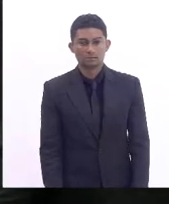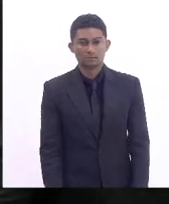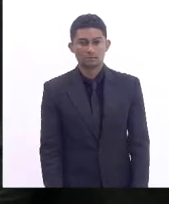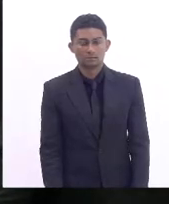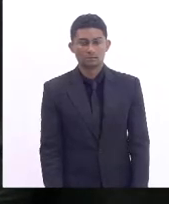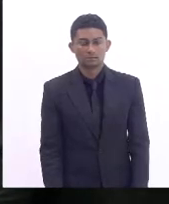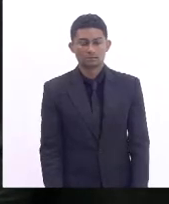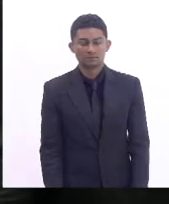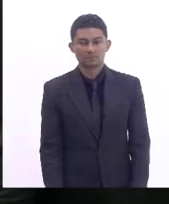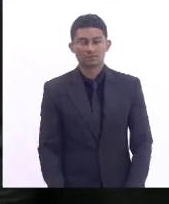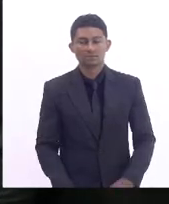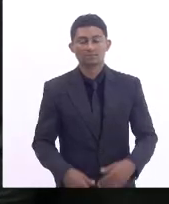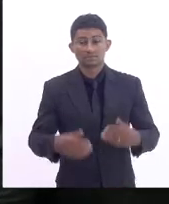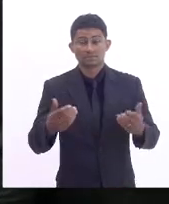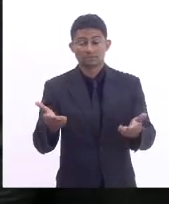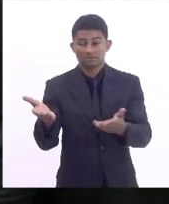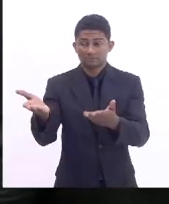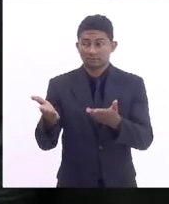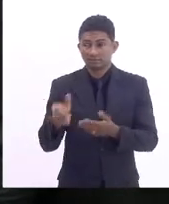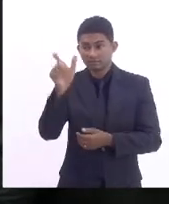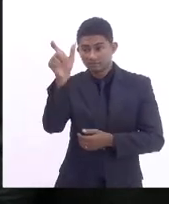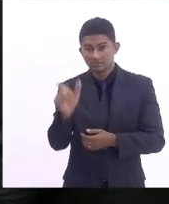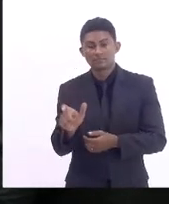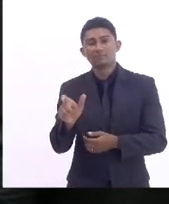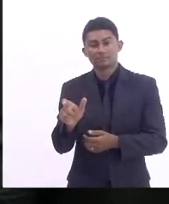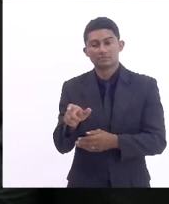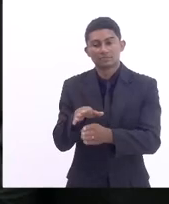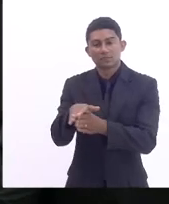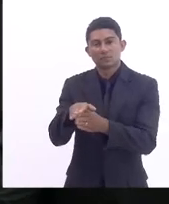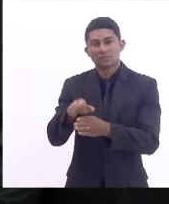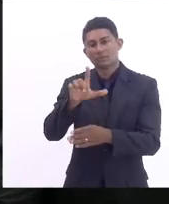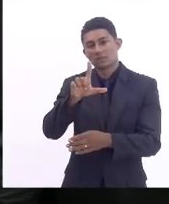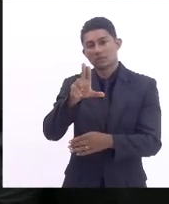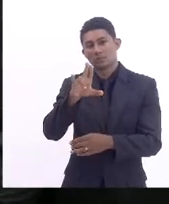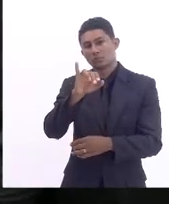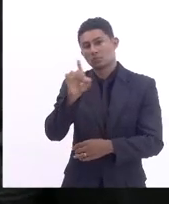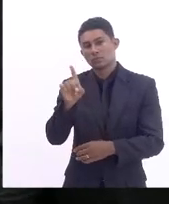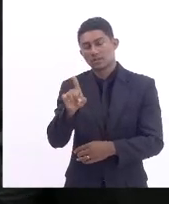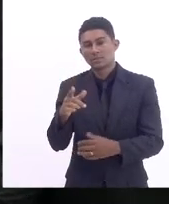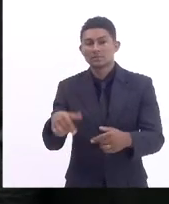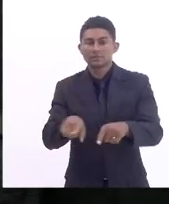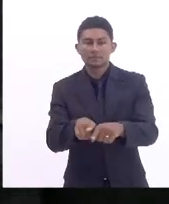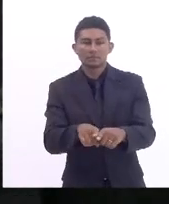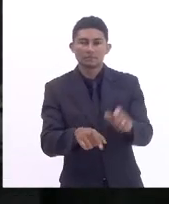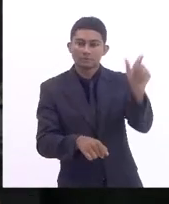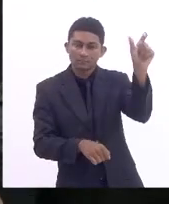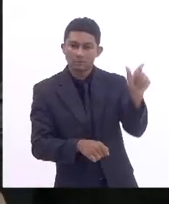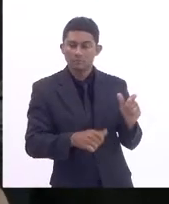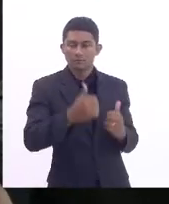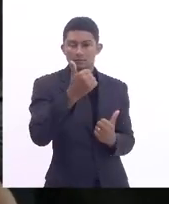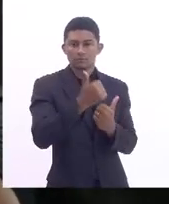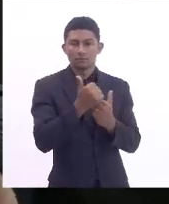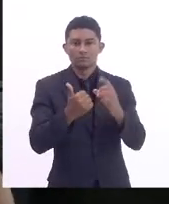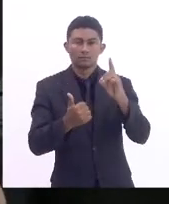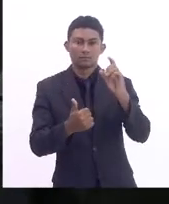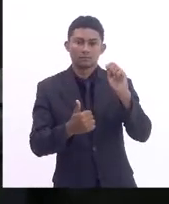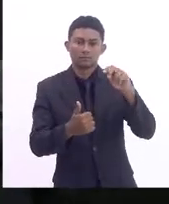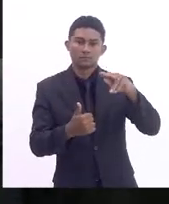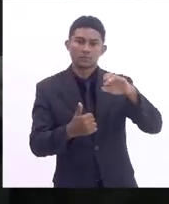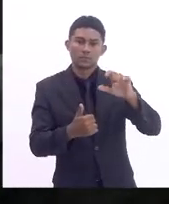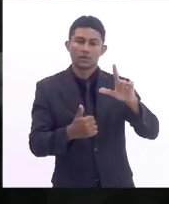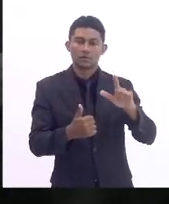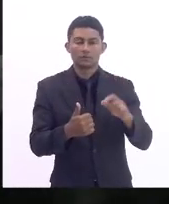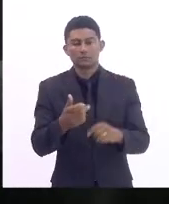e convidamos o conselheiro titular Luiz Antônio da Silva Domingos e o conselheiro suplente Daniel Prado